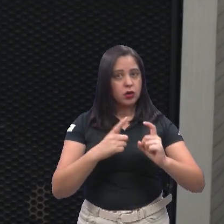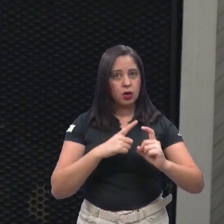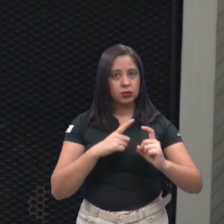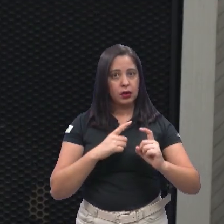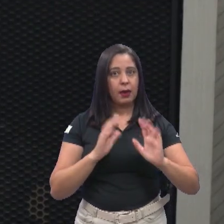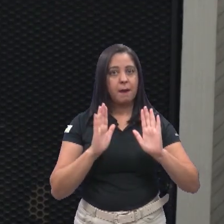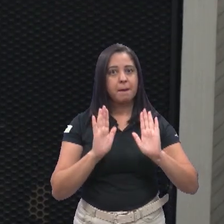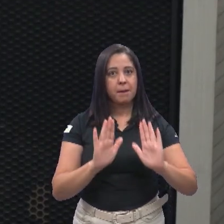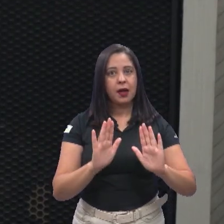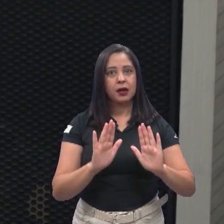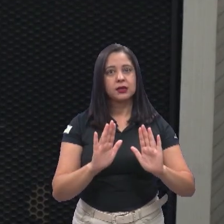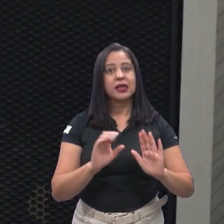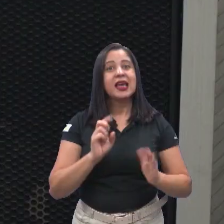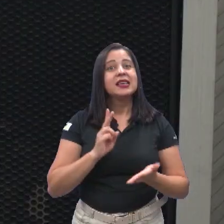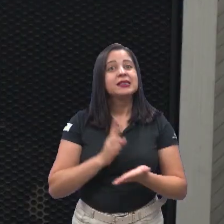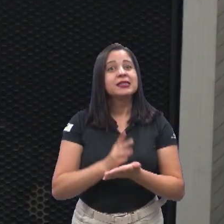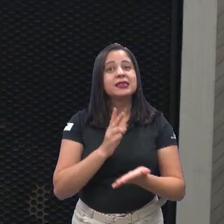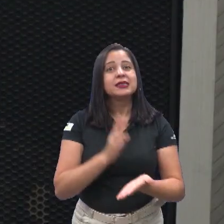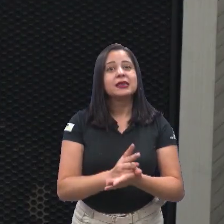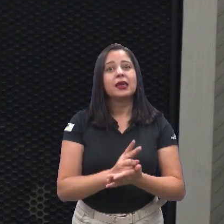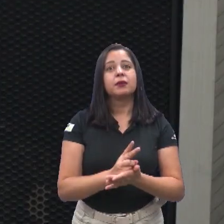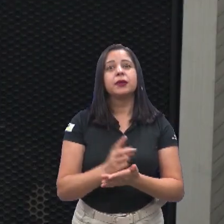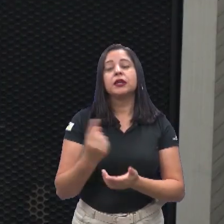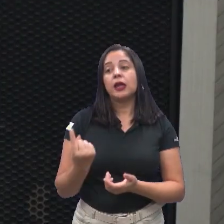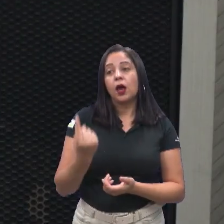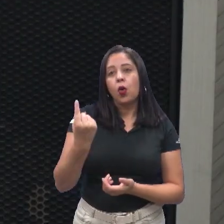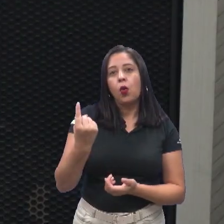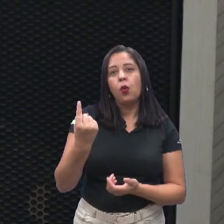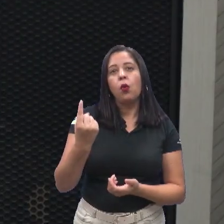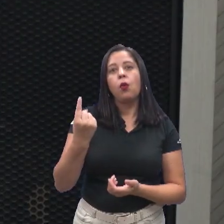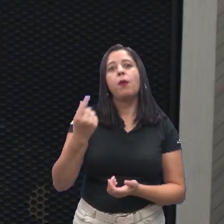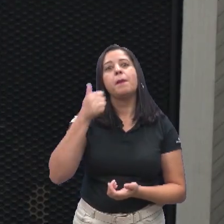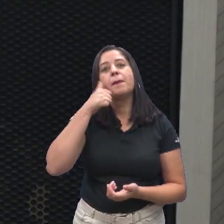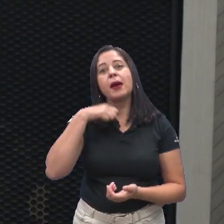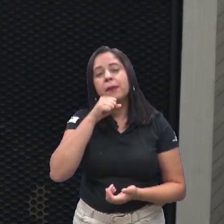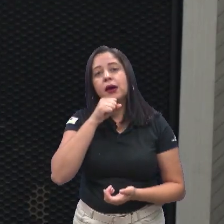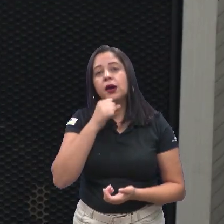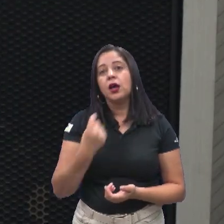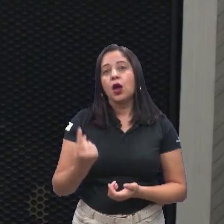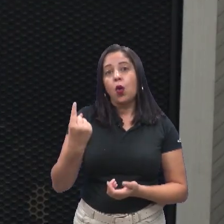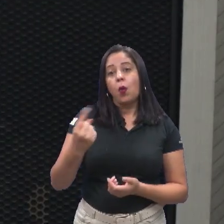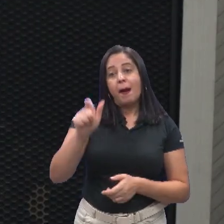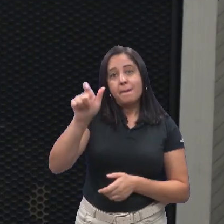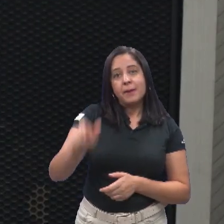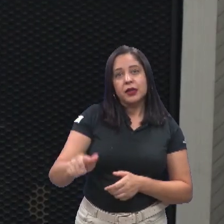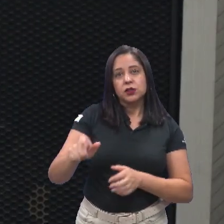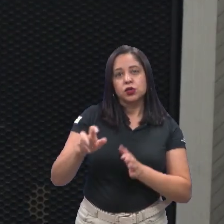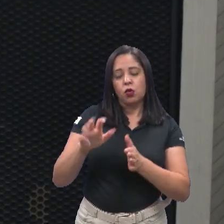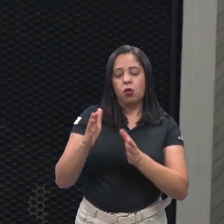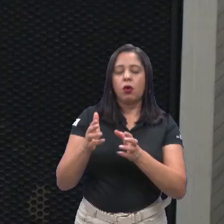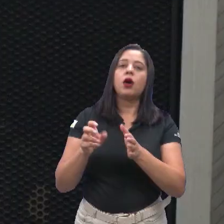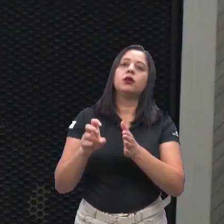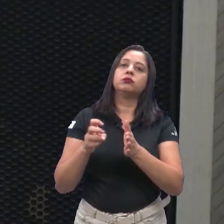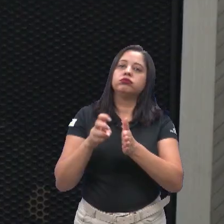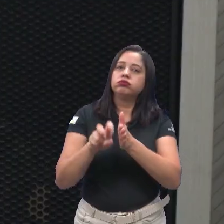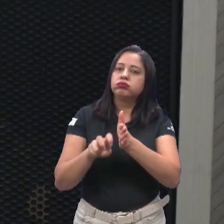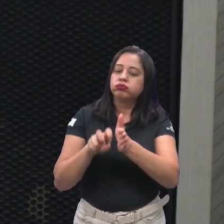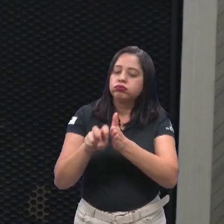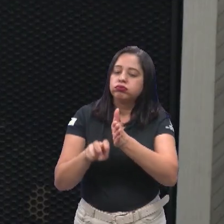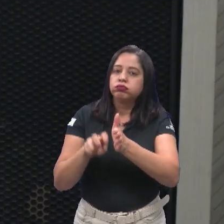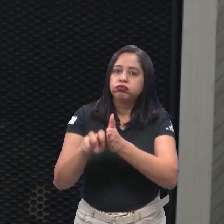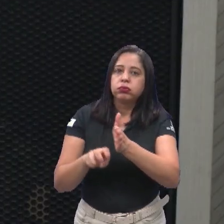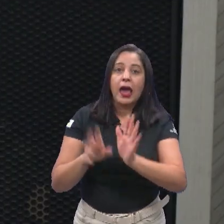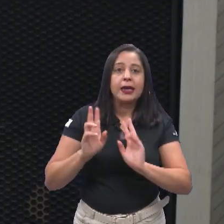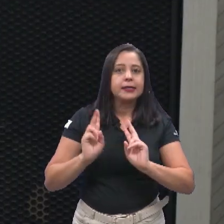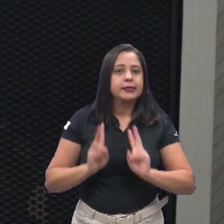tinha uma mãe, um cadeirante discutindo e questionando os cortes do